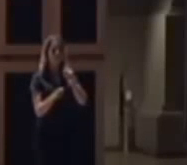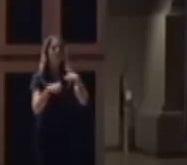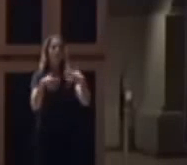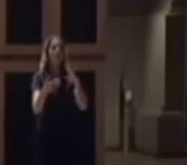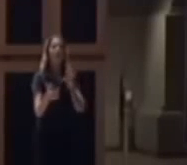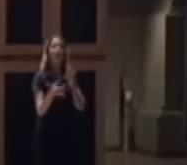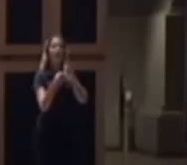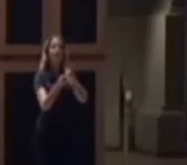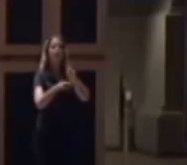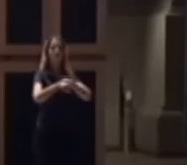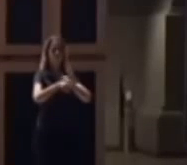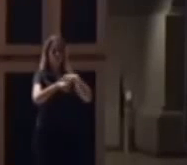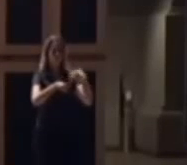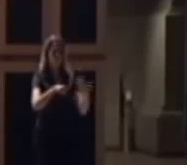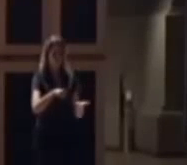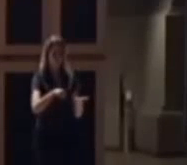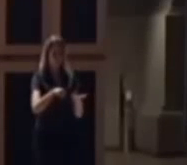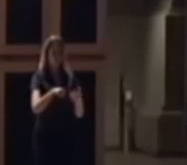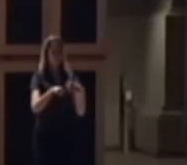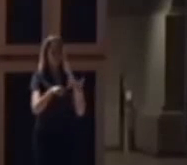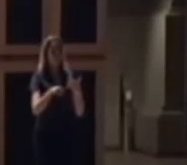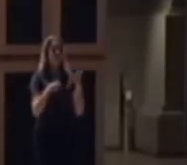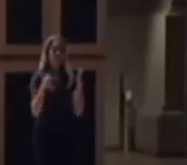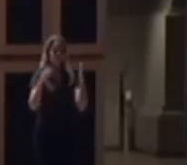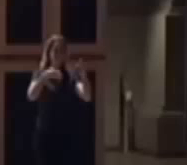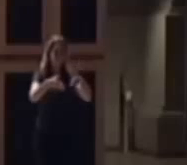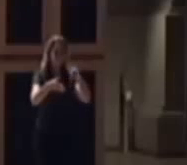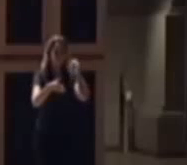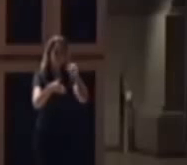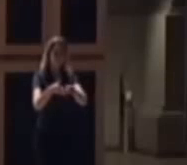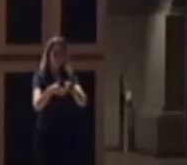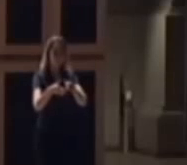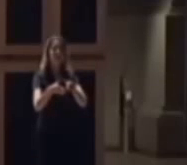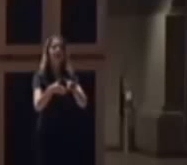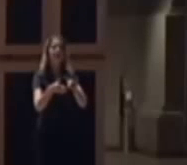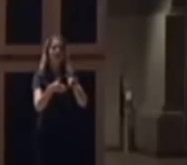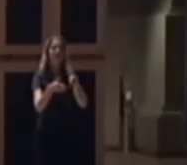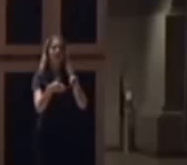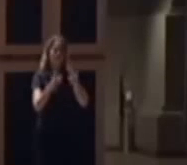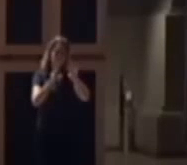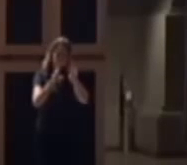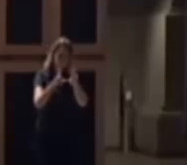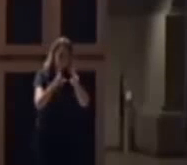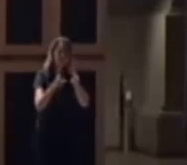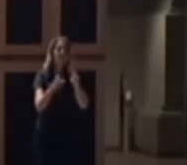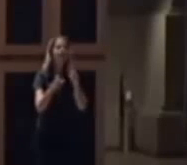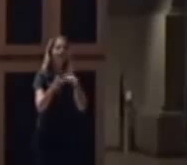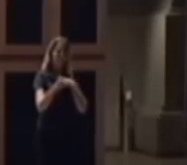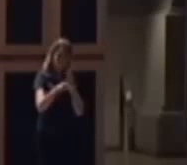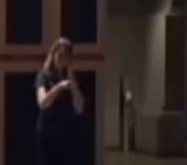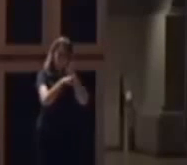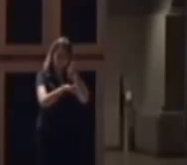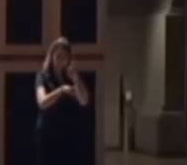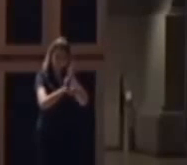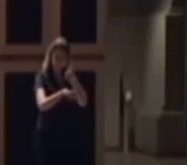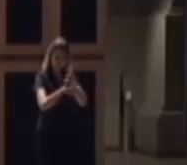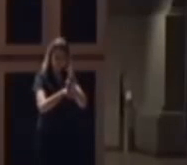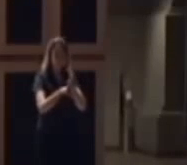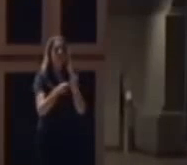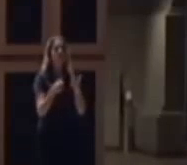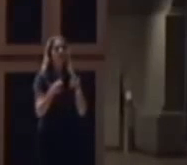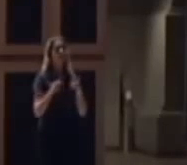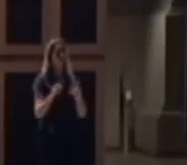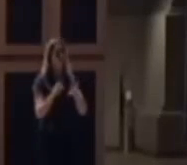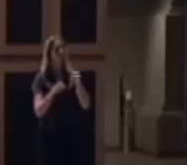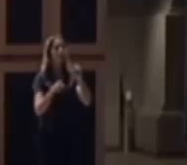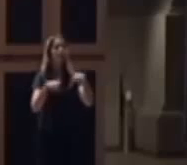parceria. Então, exclusivamente aquele conteúdo, essa comissão supervisora ela tem uma participação ativa no processo para as